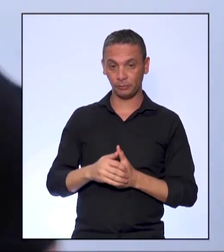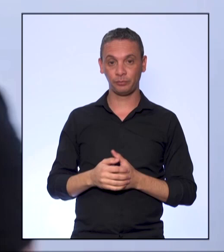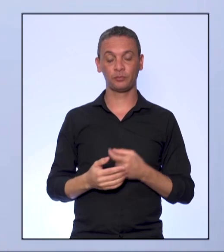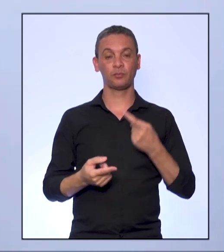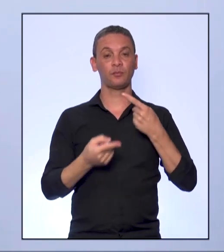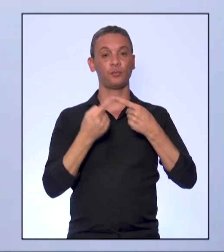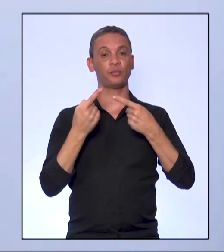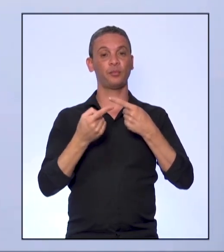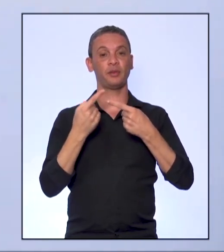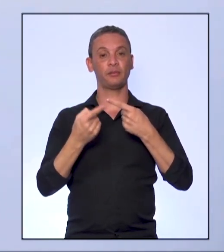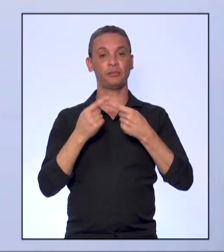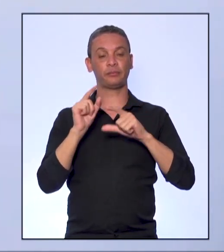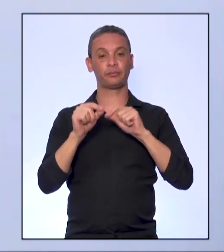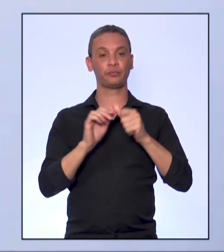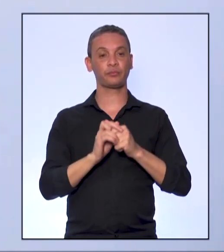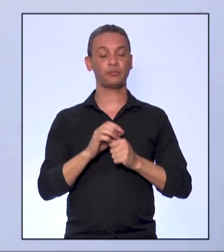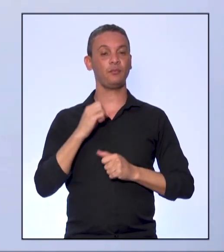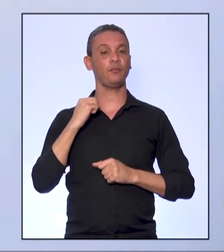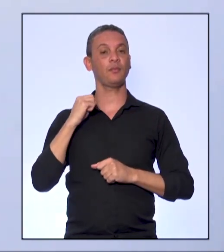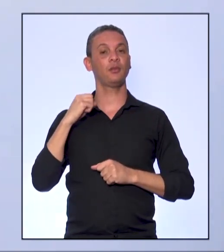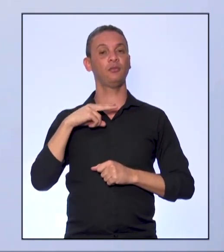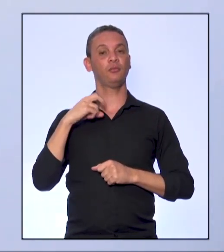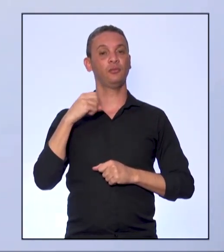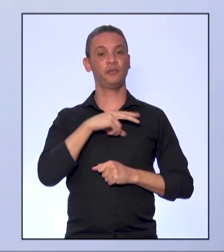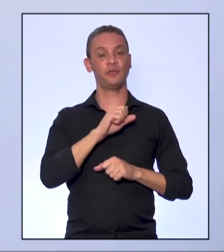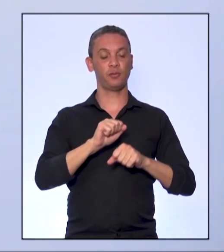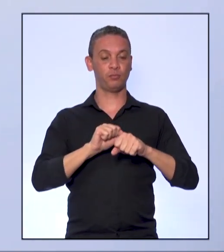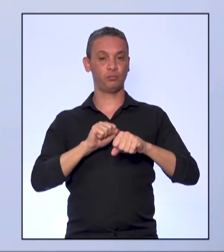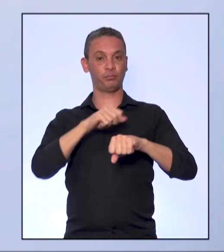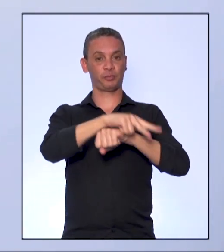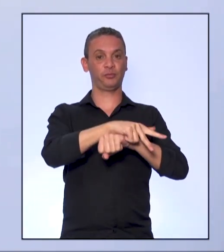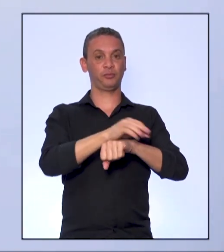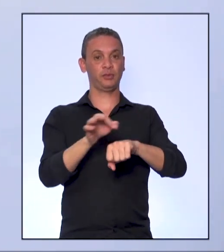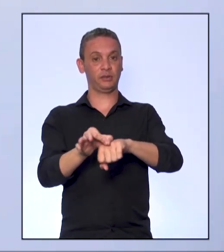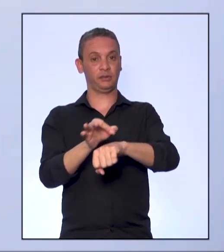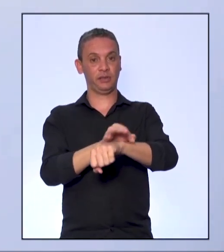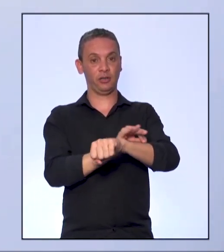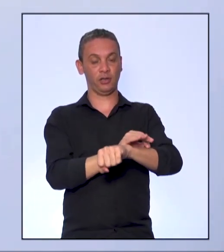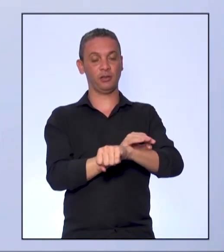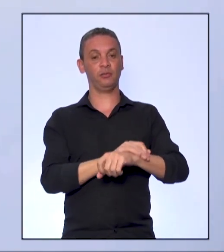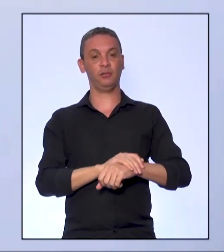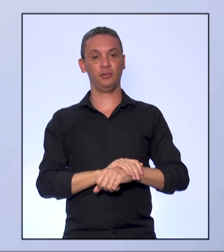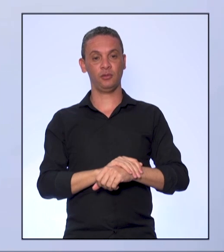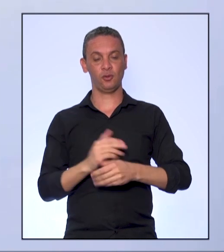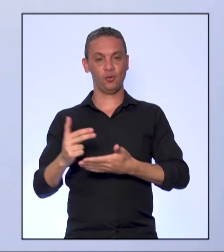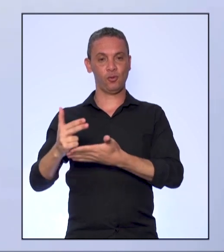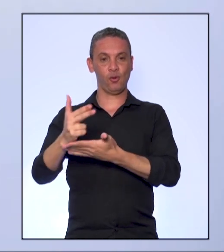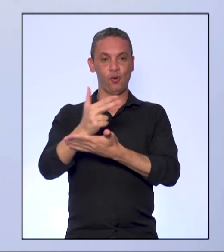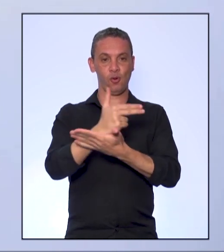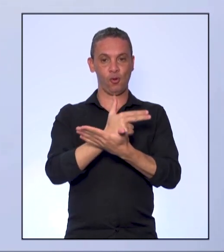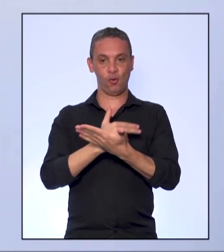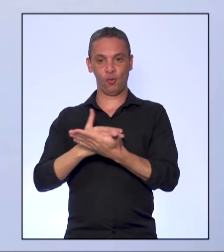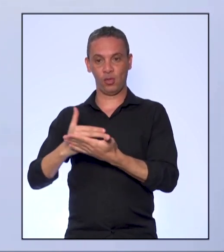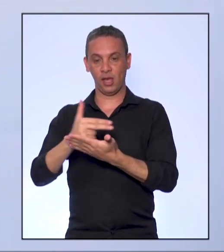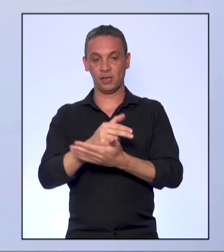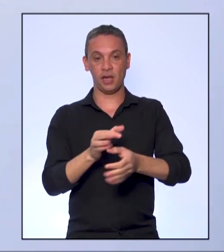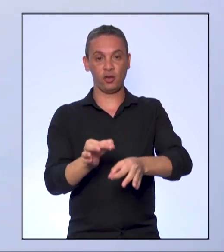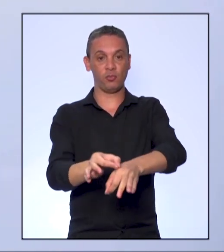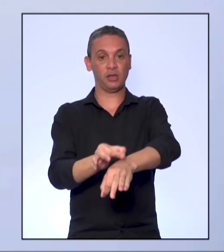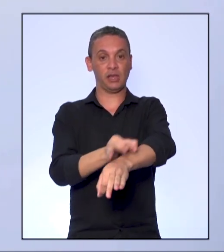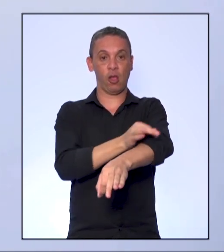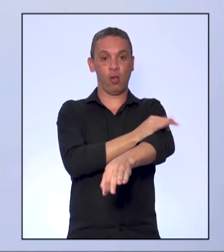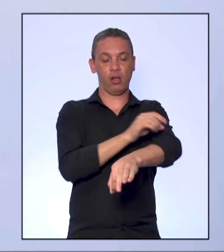Primeiro, claro, se ele é um vírus, ele vai infectar uma célula. Então, bora fazer uma célula gigante aqui para vocês,